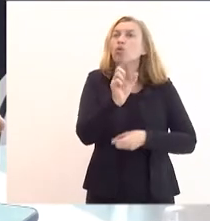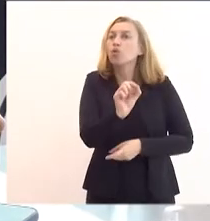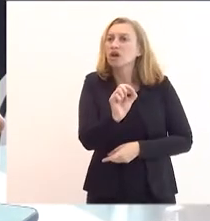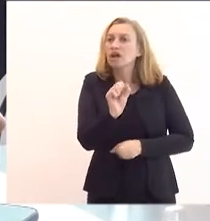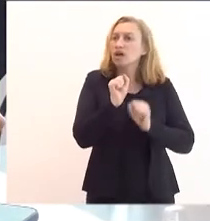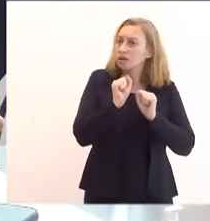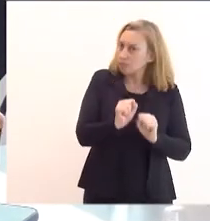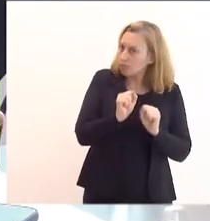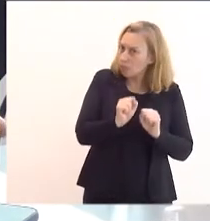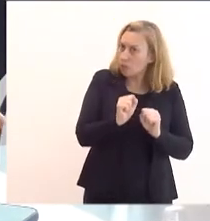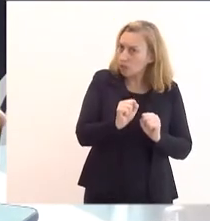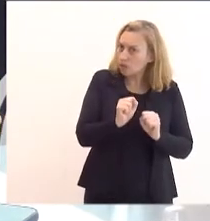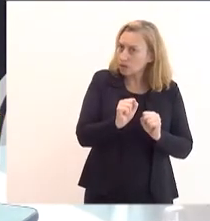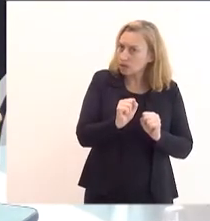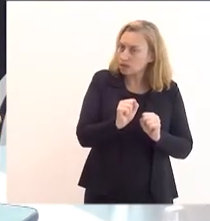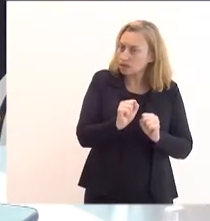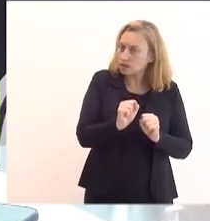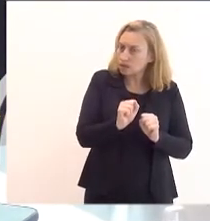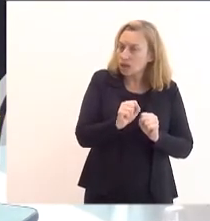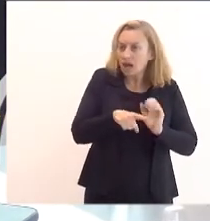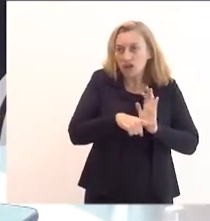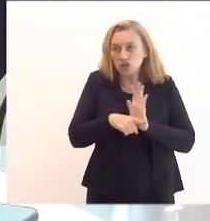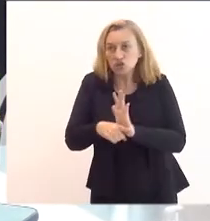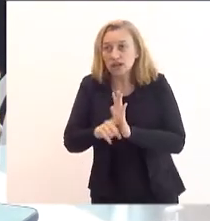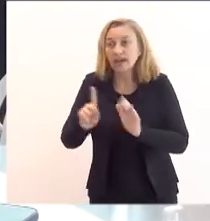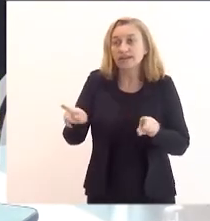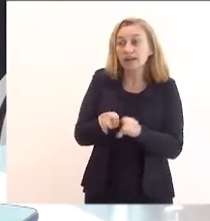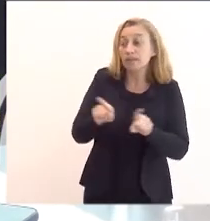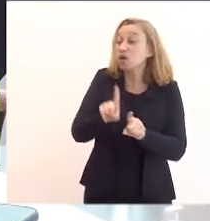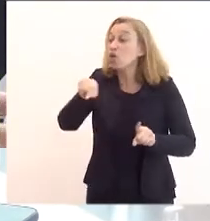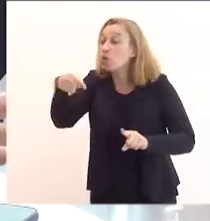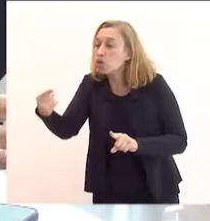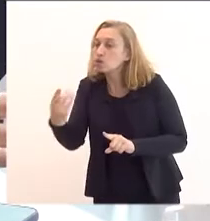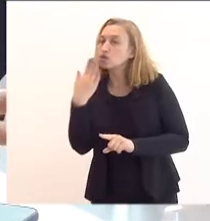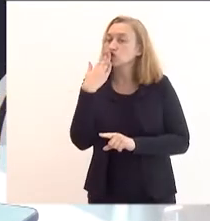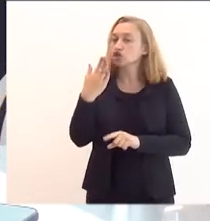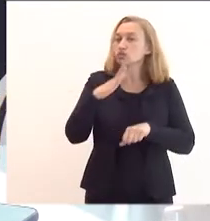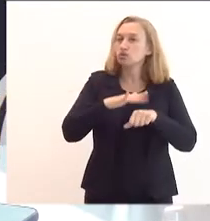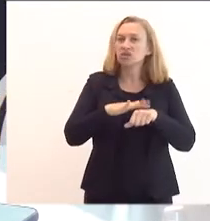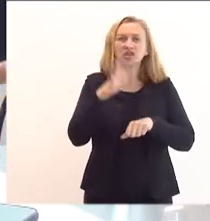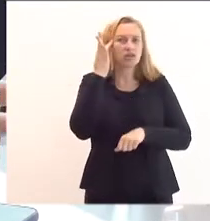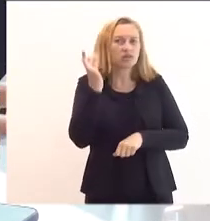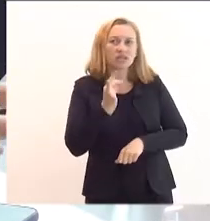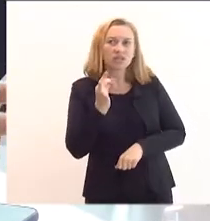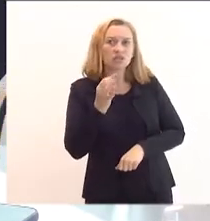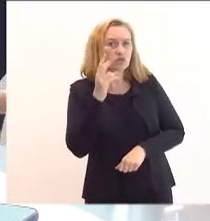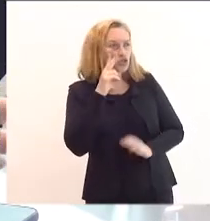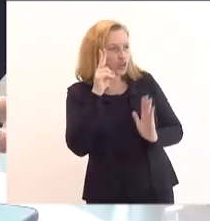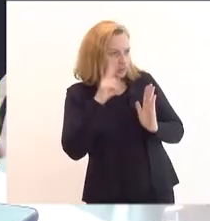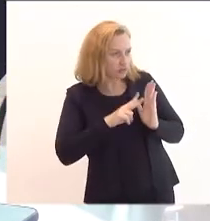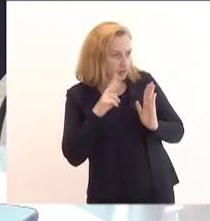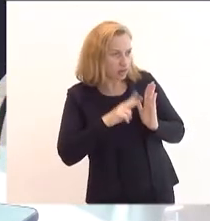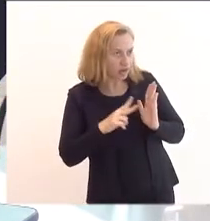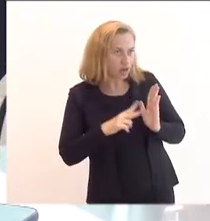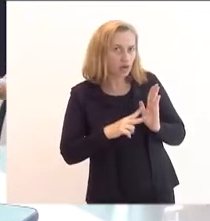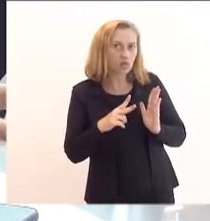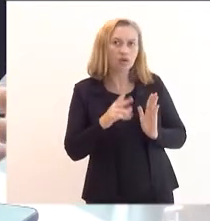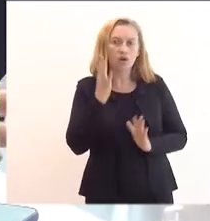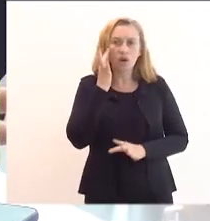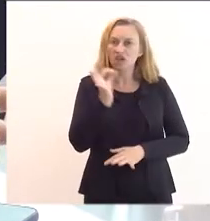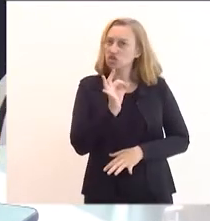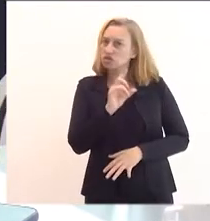eles podem ser auxiliar também para outras. Não sei se o senhor já leu, né? Seguramente